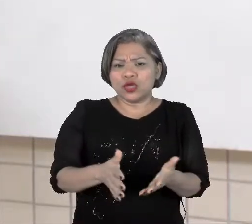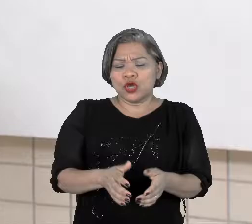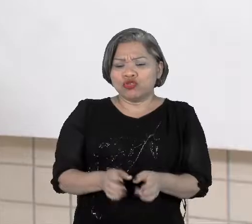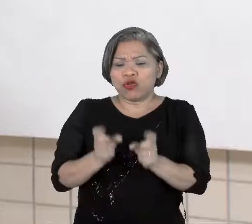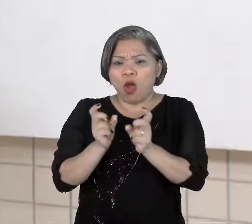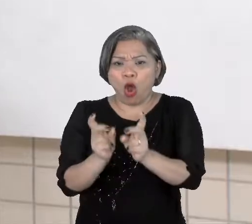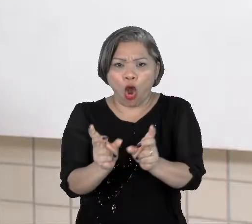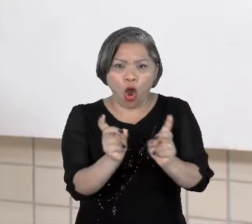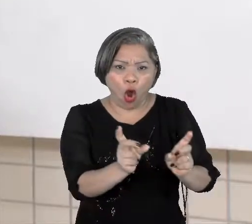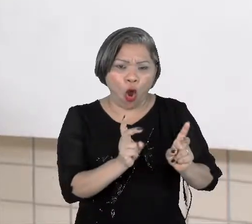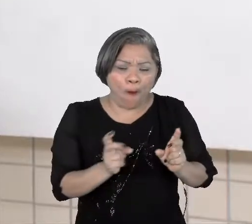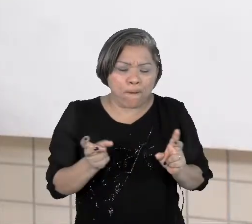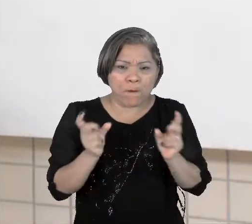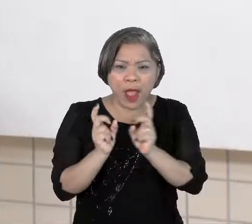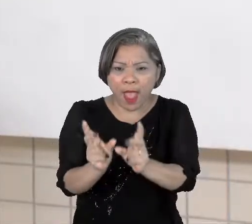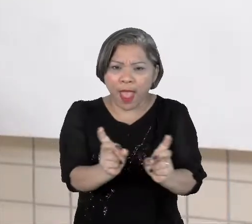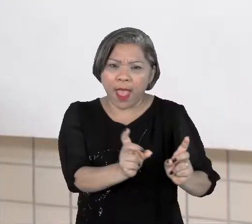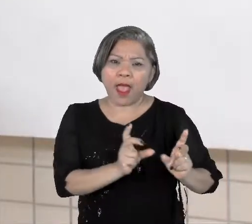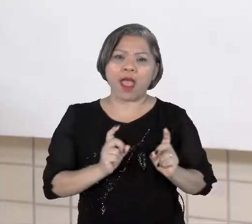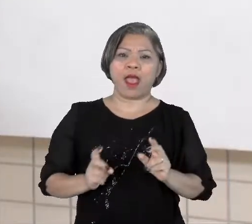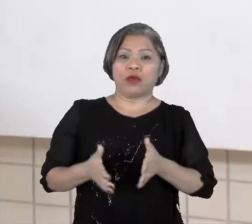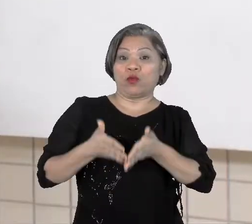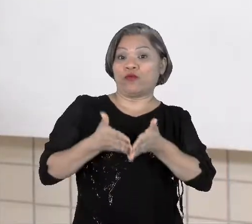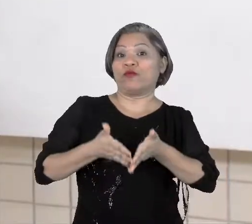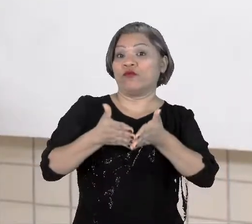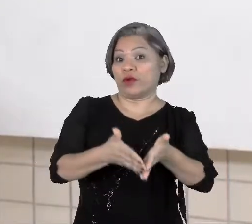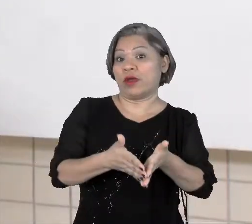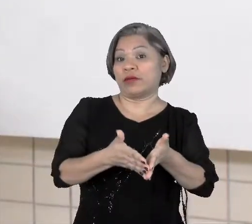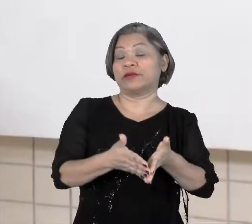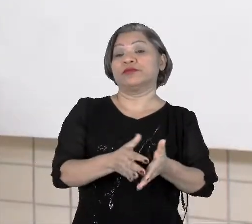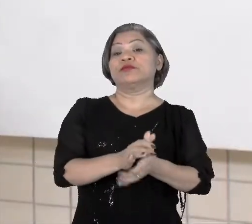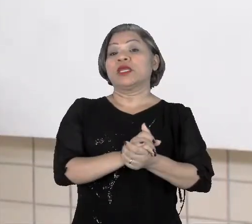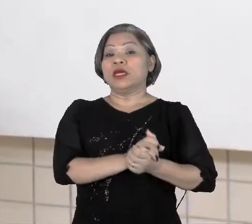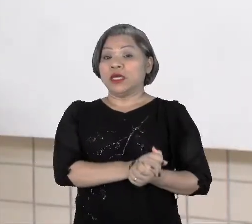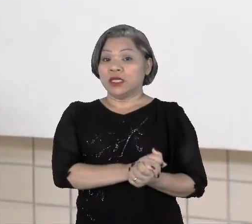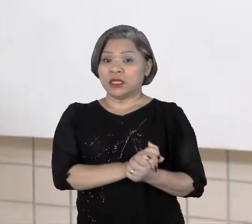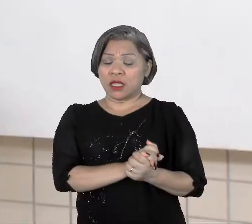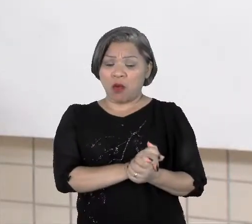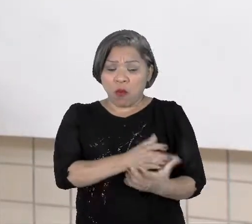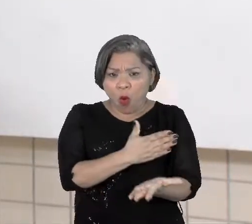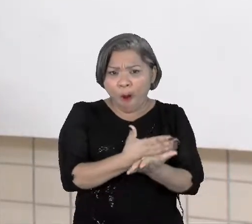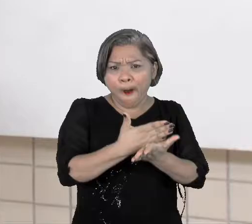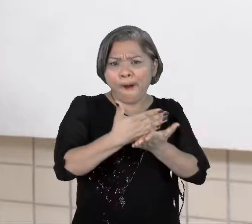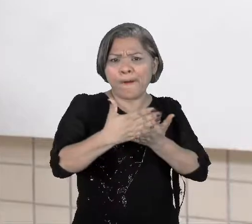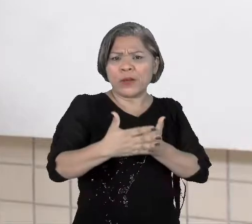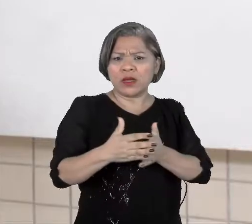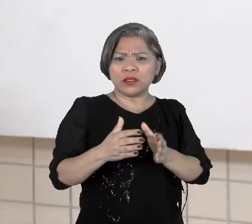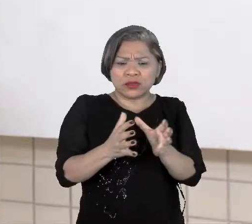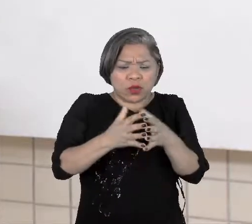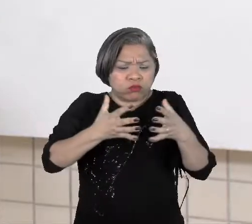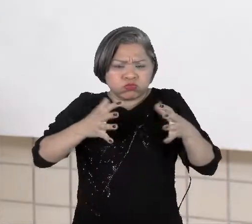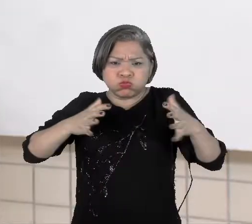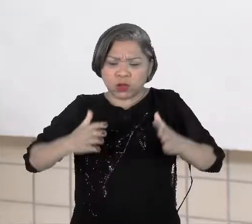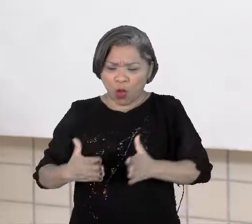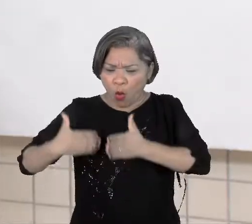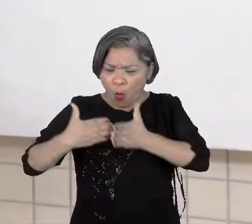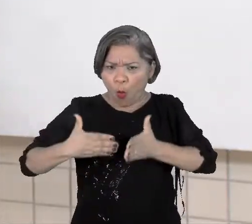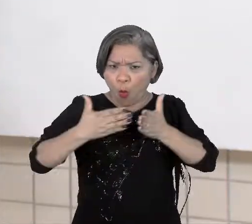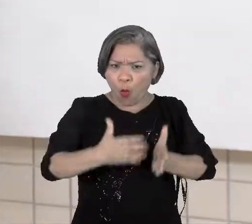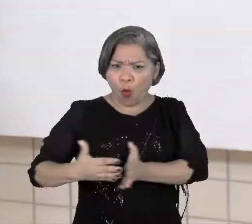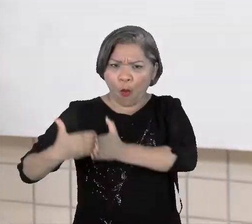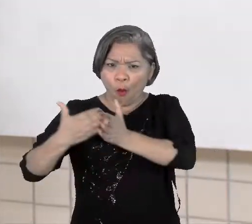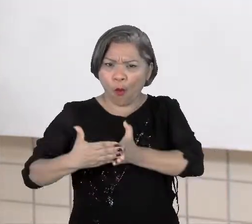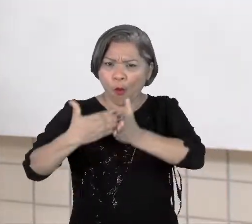historiadores, a origem da cidade de Porto Nacional deve-se à navegação pelo rio Tocantins, fazendo ligação entre dois centros